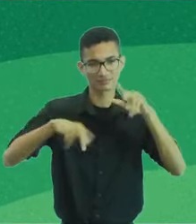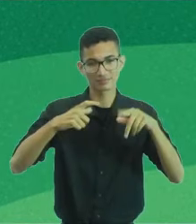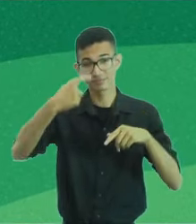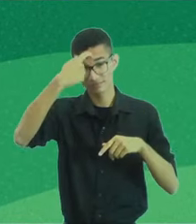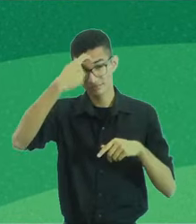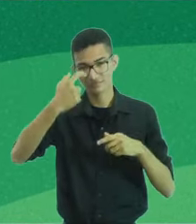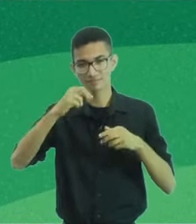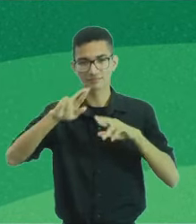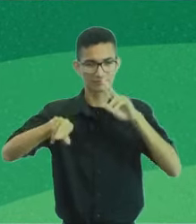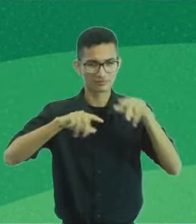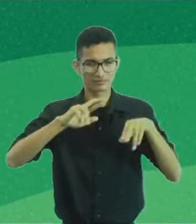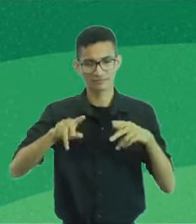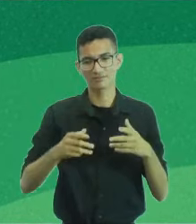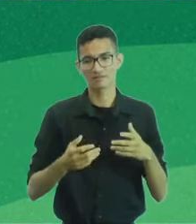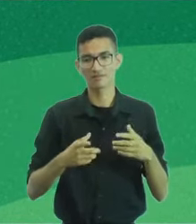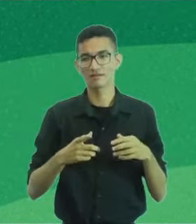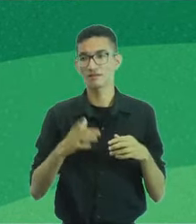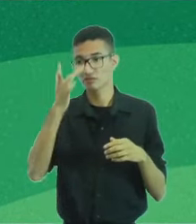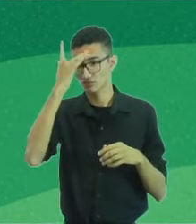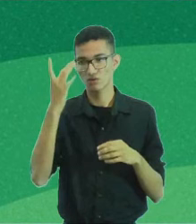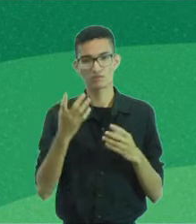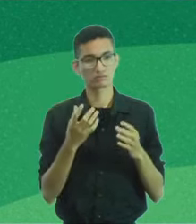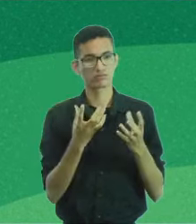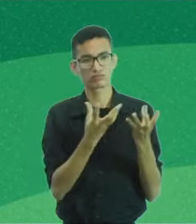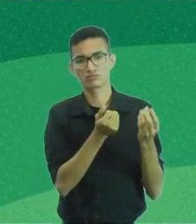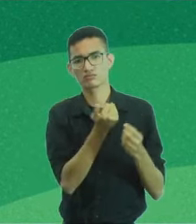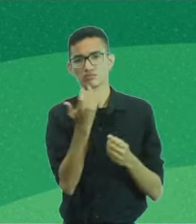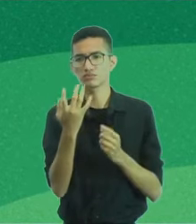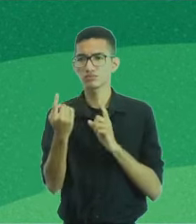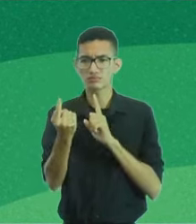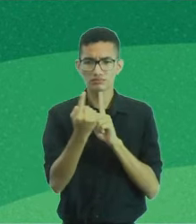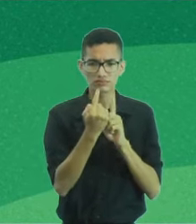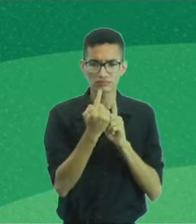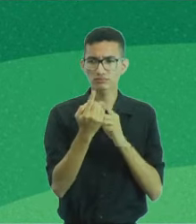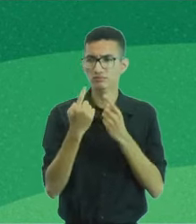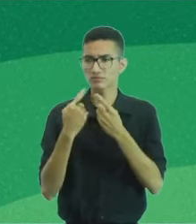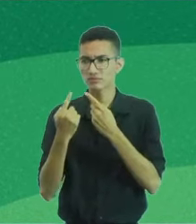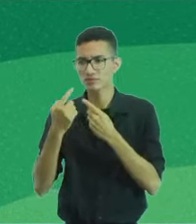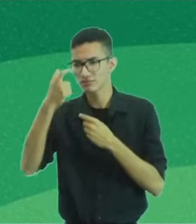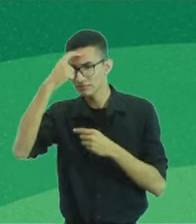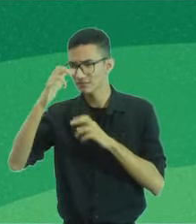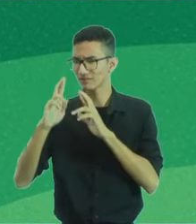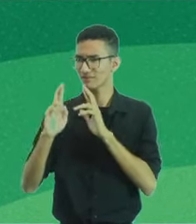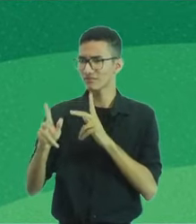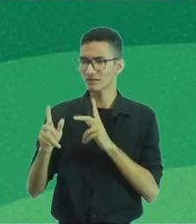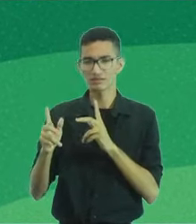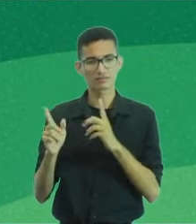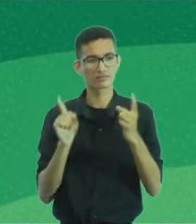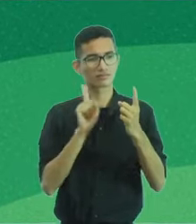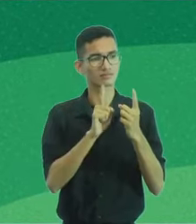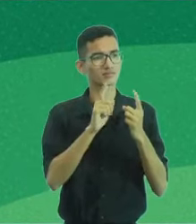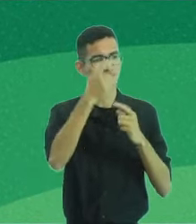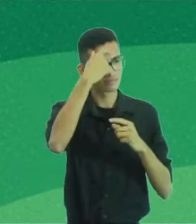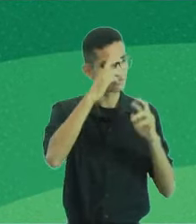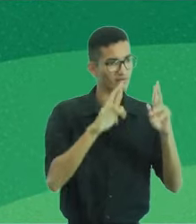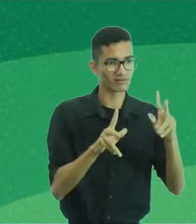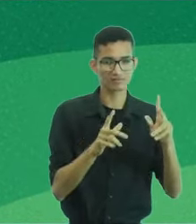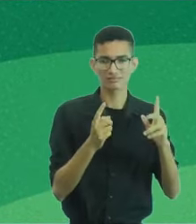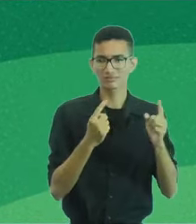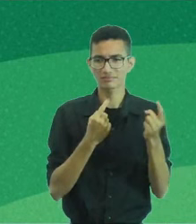diferentes a gente vem aqui conhece muita gente legal e com ideias muito diferentes daqui eu saí de casa assim